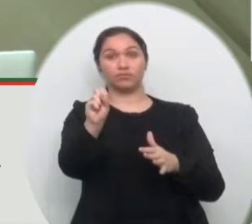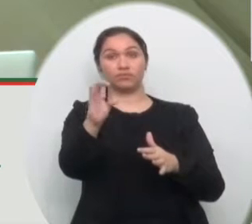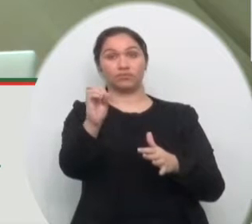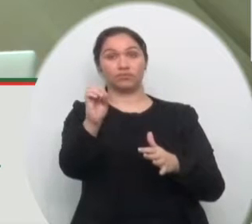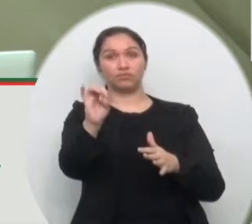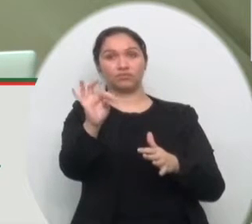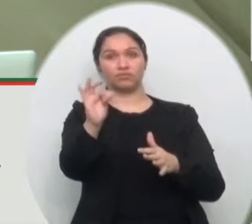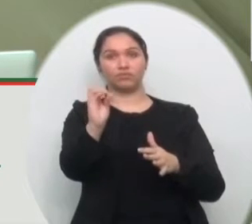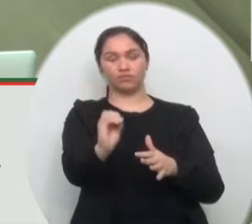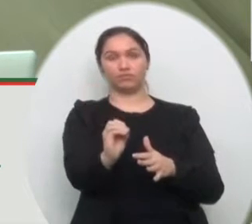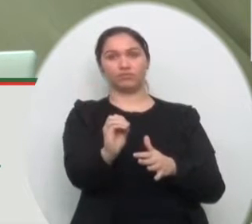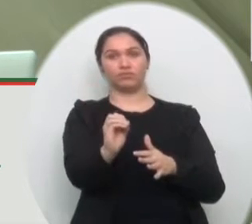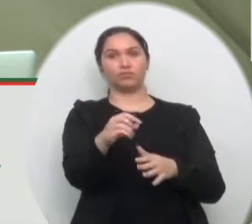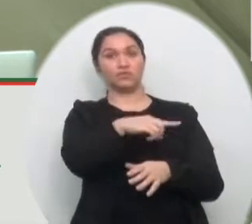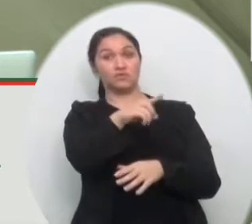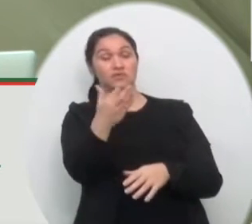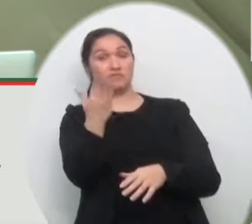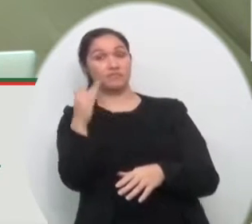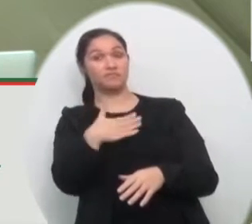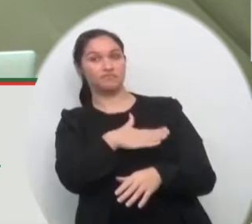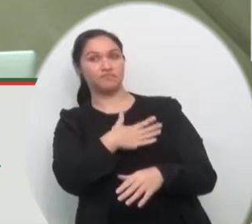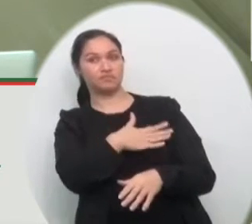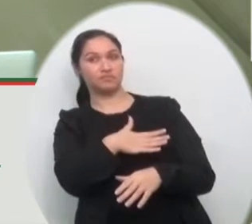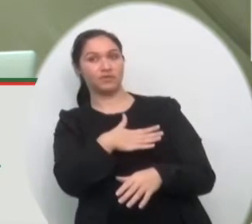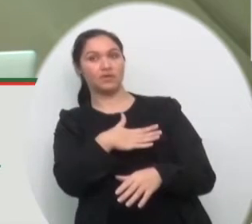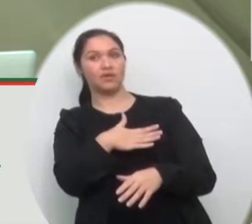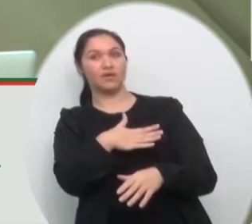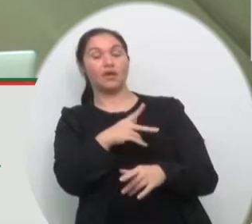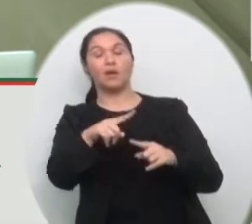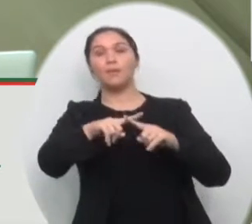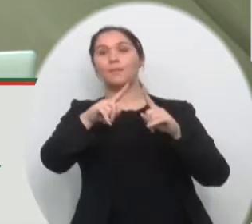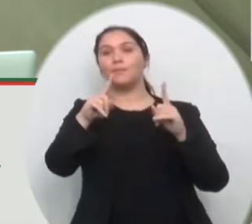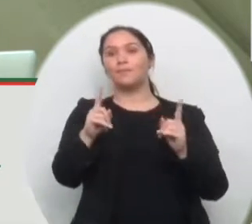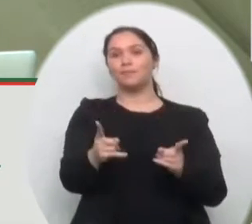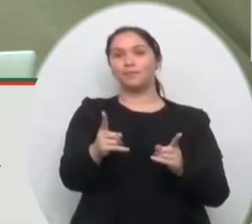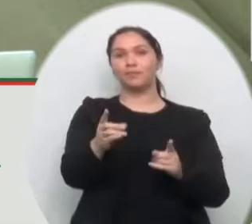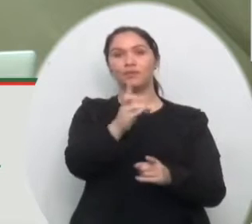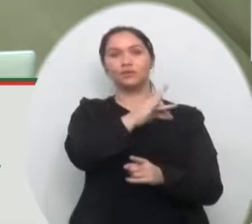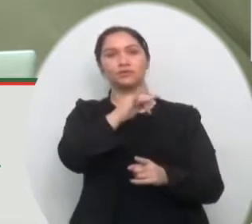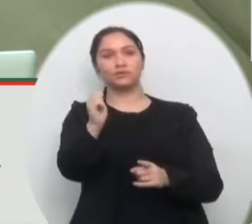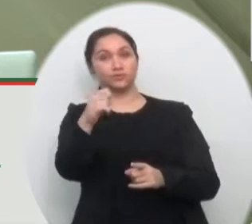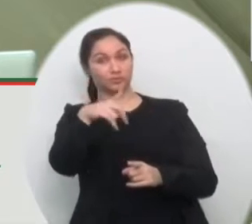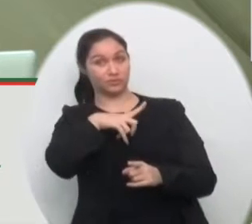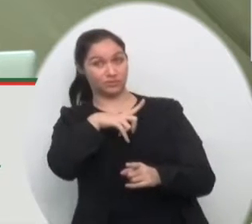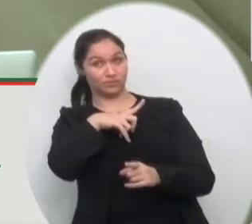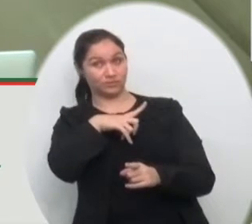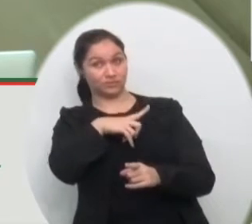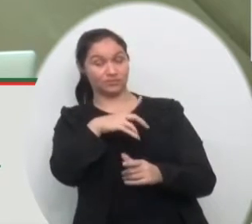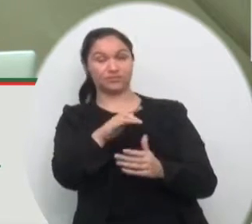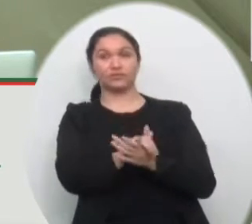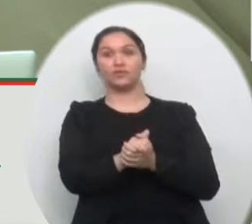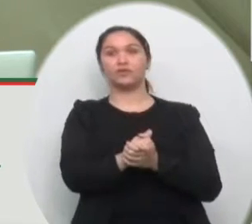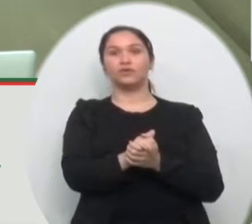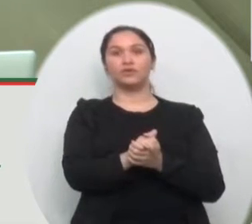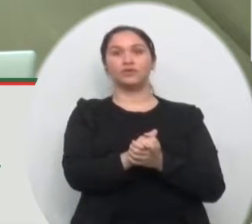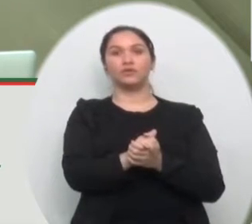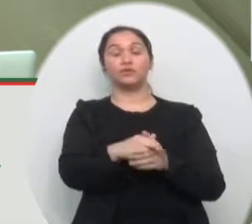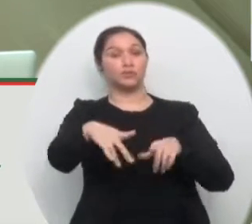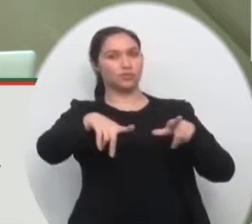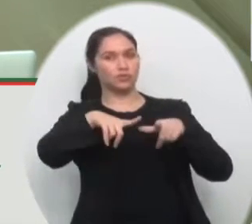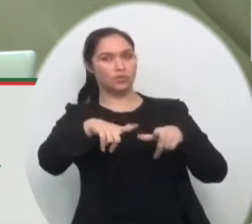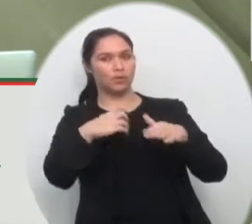Vocês não vão conseguir fazer isso. Né? Então, assim, Na verdade, a gente está